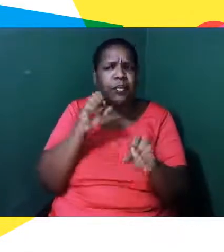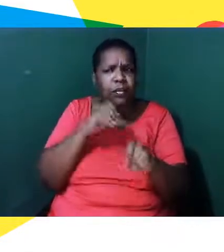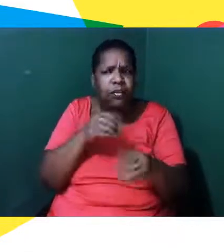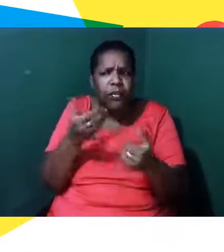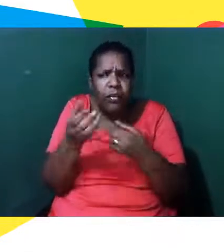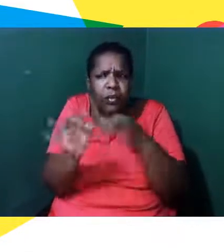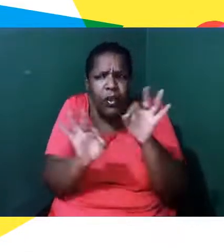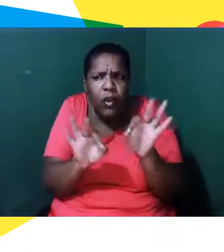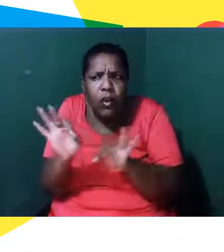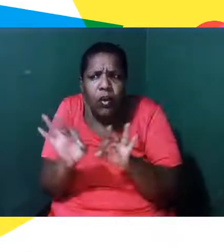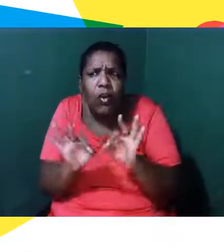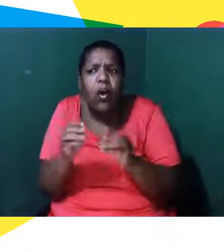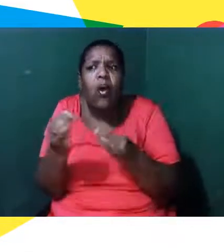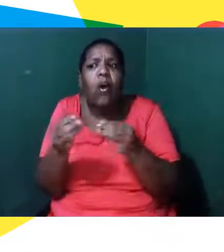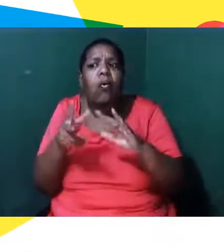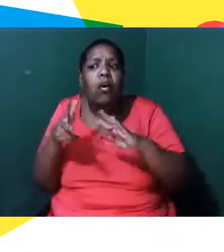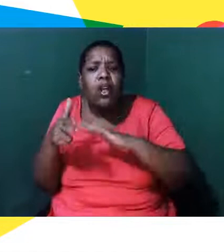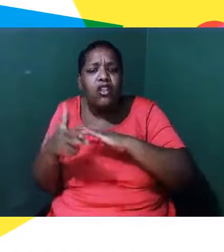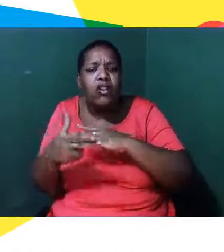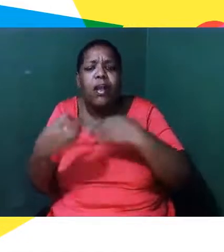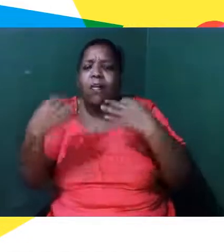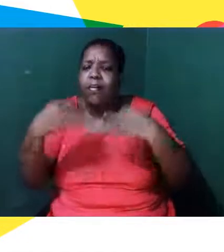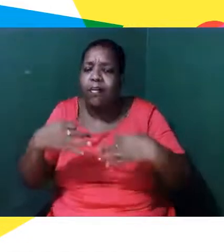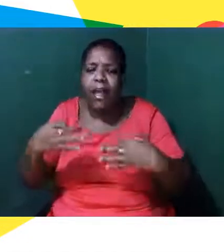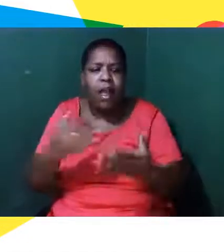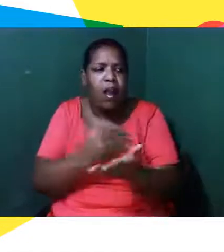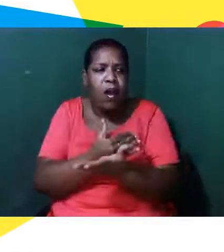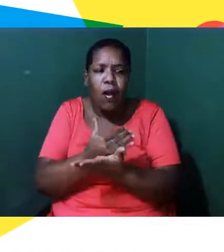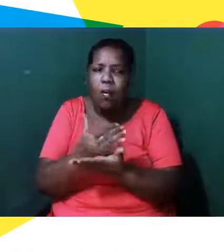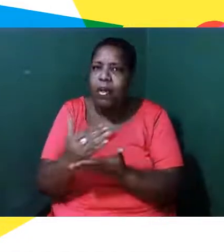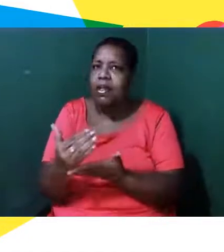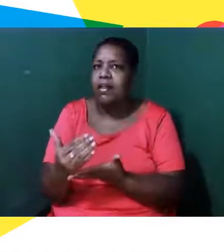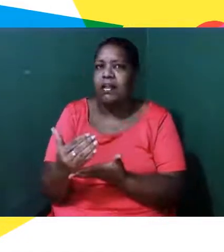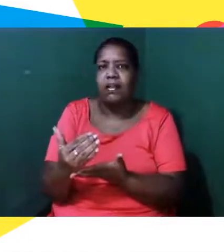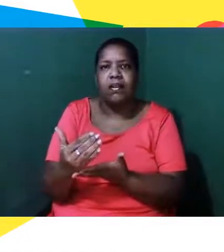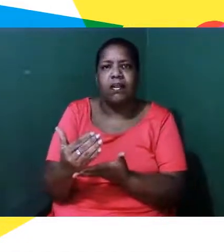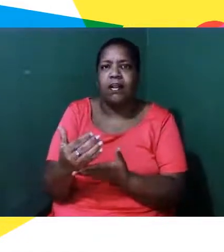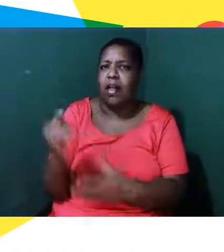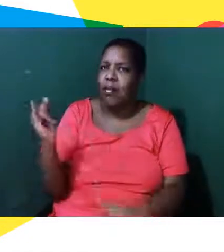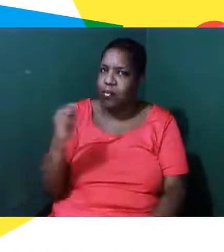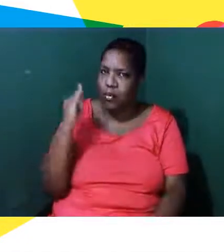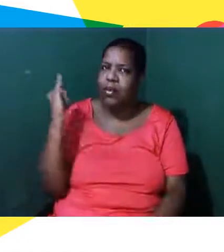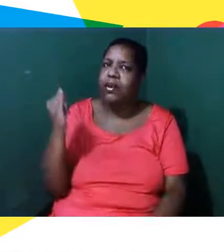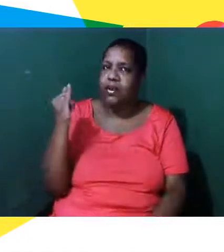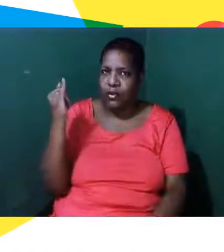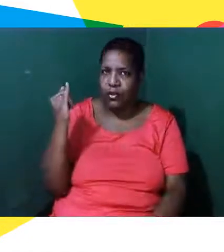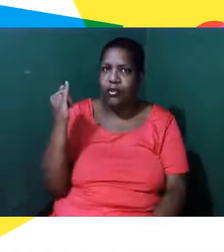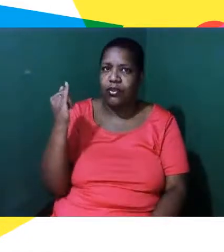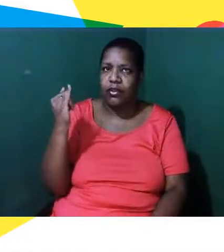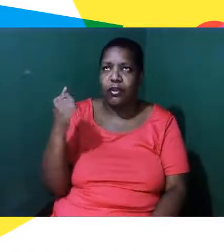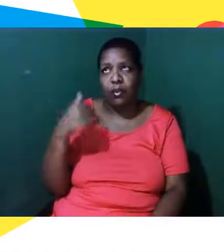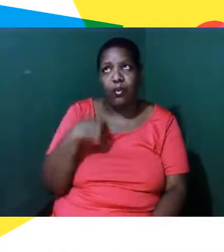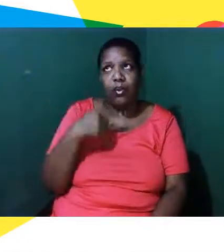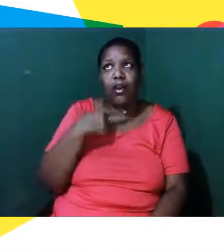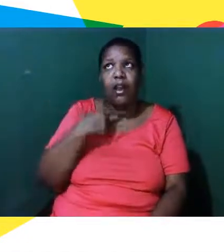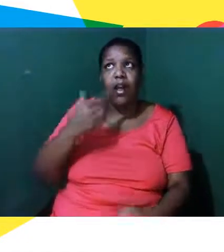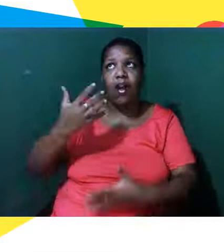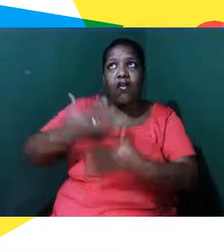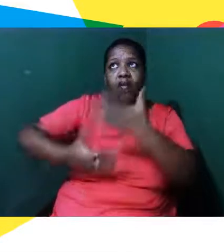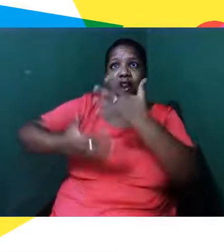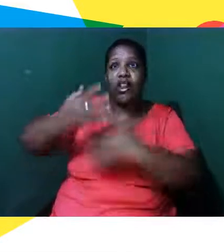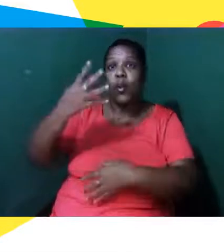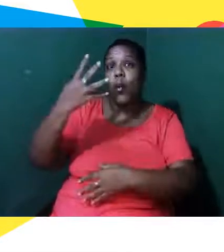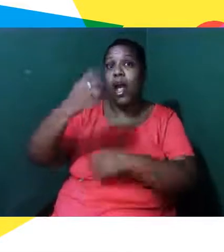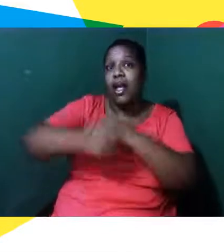como se organizar E como está e é para quem está começando essencial acho assim eu teria evoluído quatro